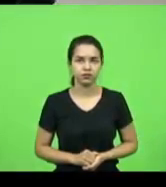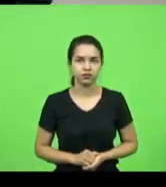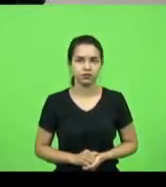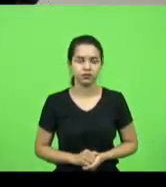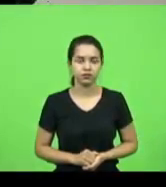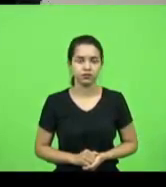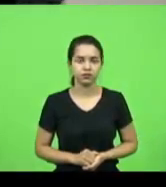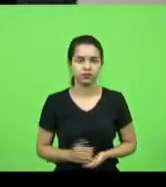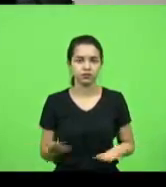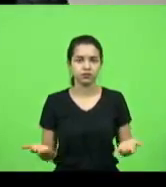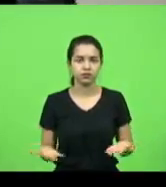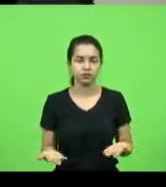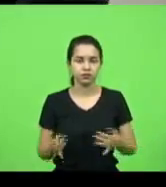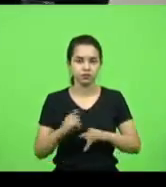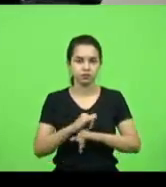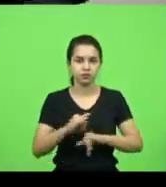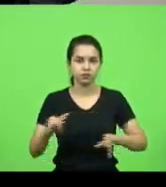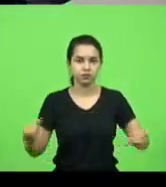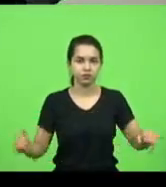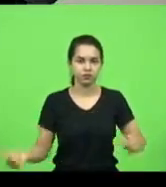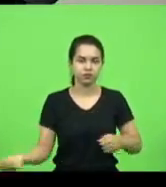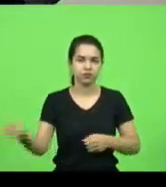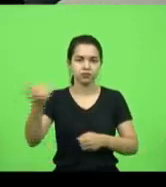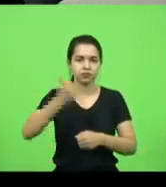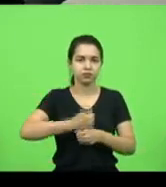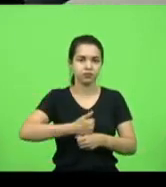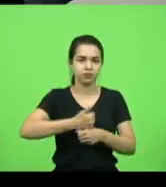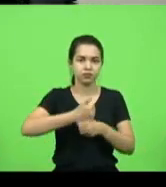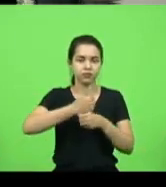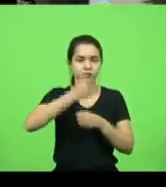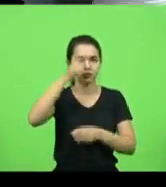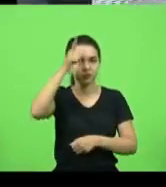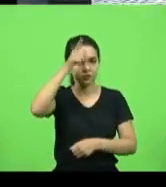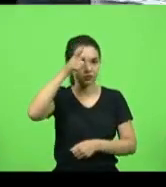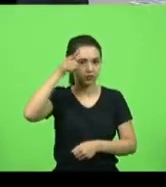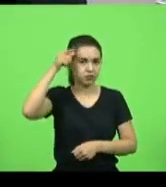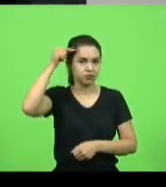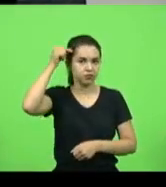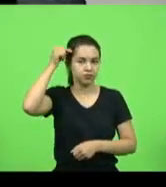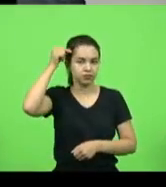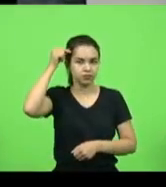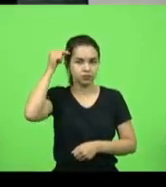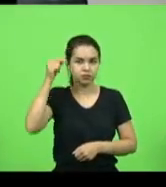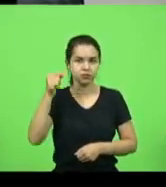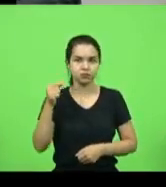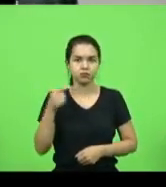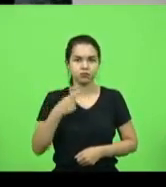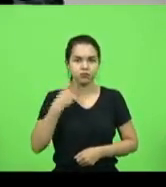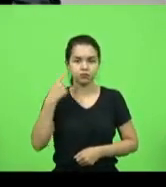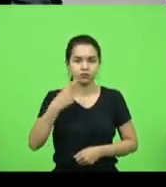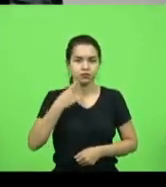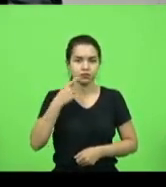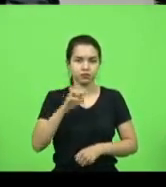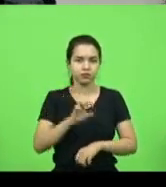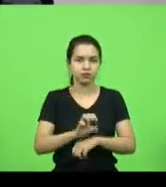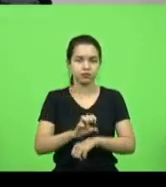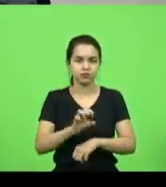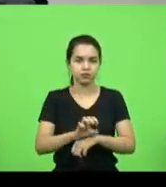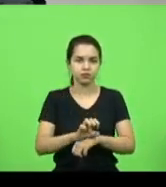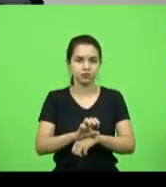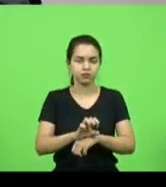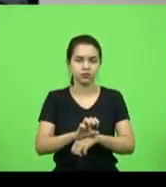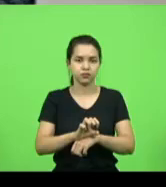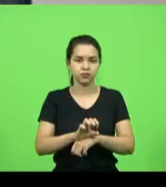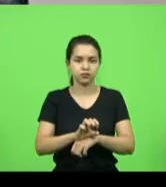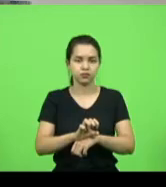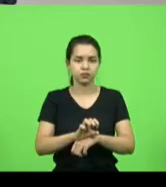Declaro empossada a deputada Dirce Eiderscheid ao cargo de deputada estadual. Tendo em